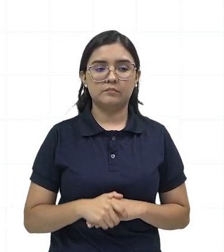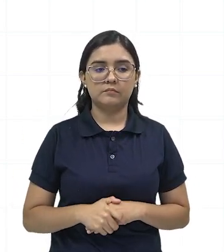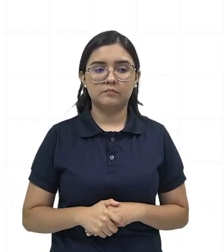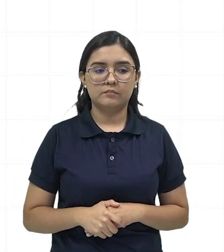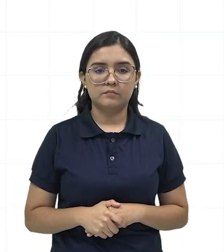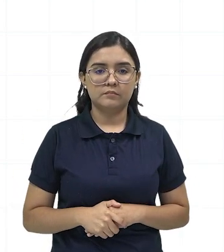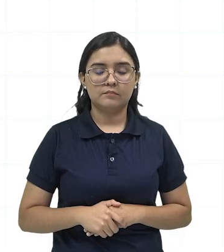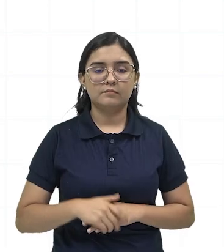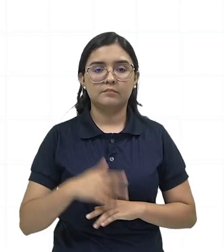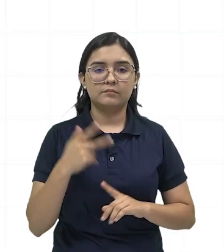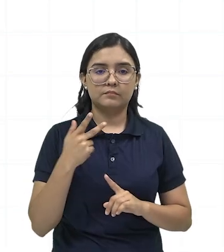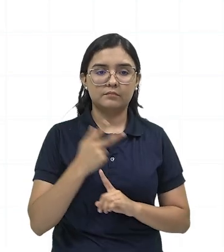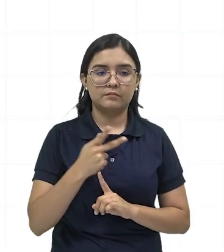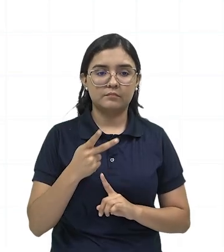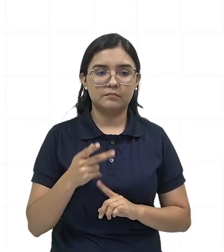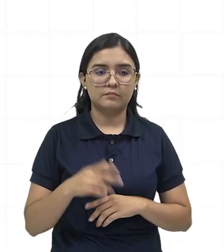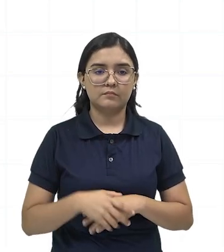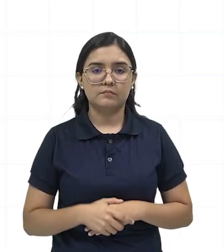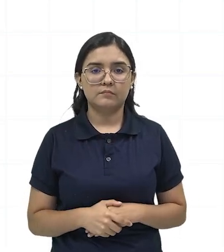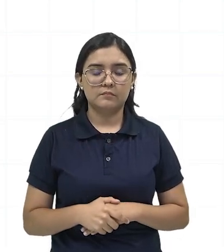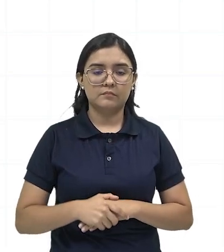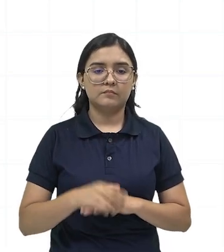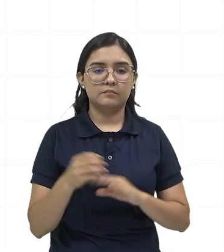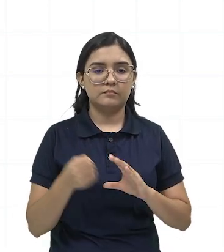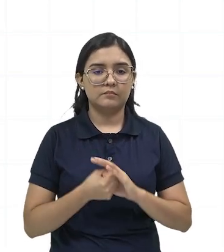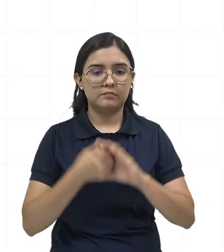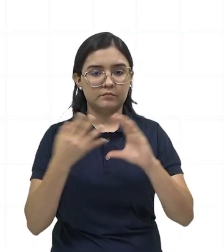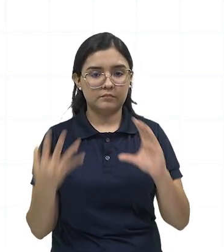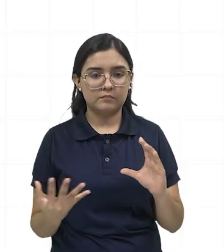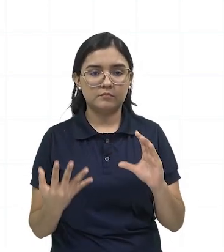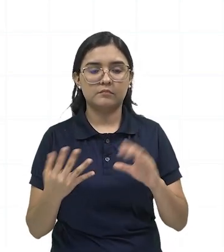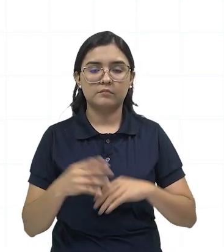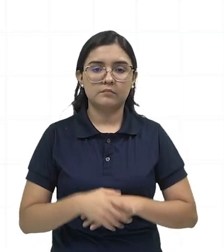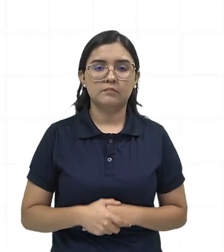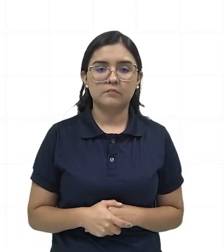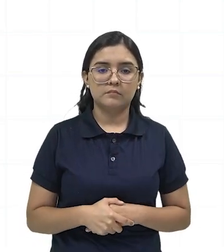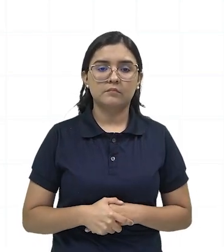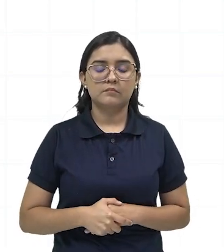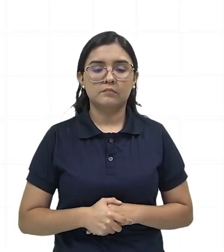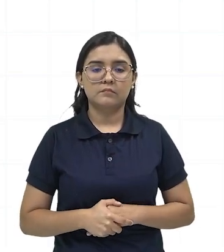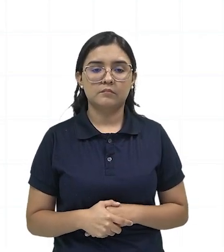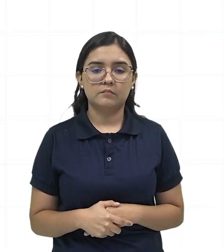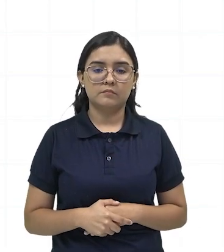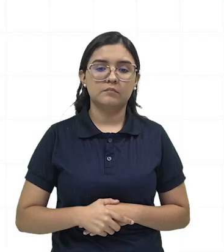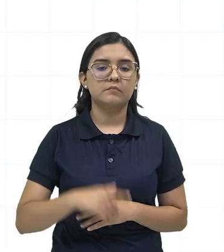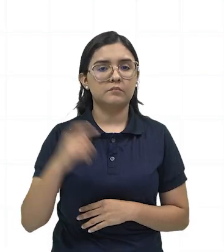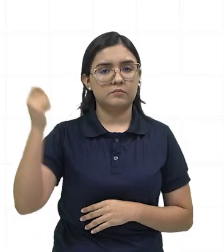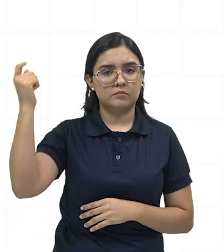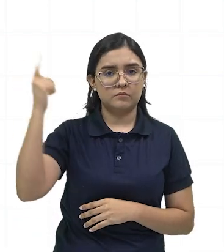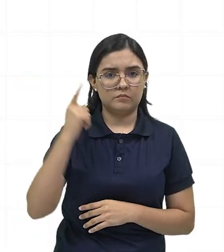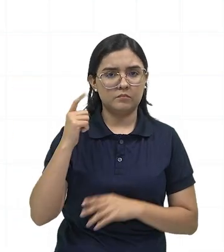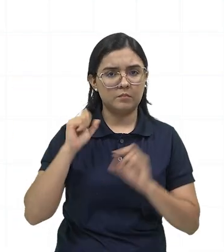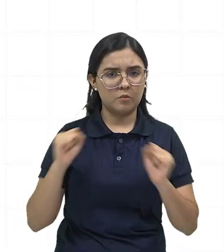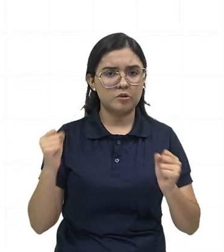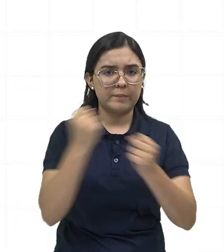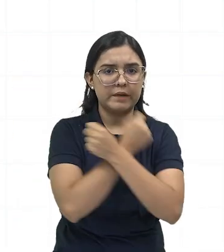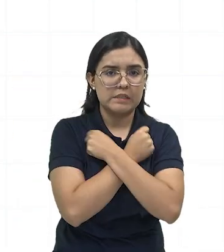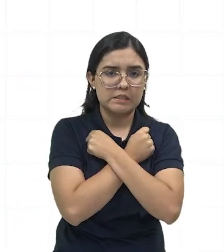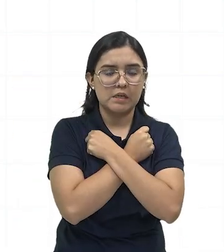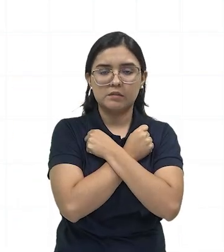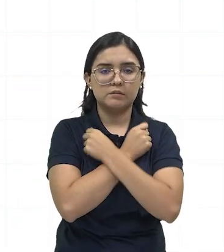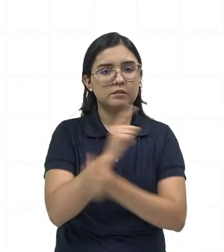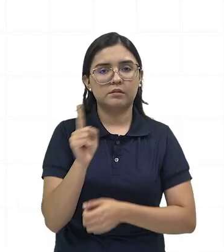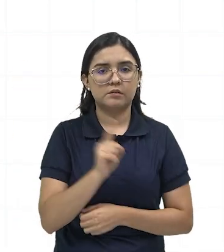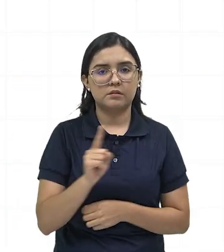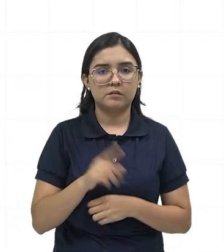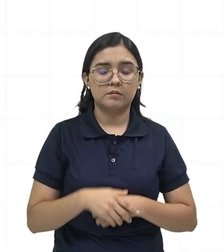que é própria do ser humano. O sol abraça o meu corpo. O sol tem possibilidade de abraçar alguma coisa? Não,